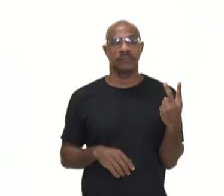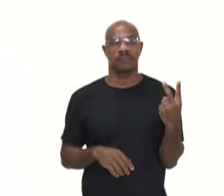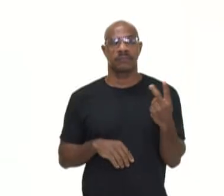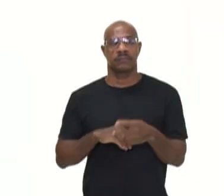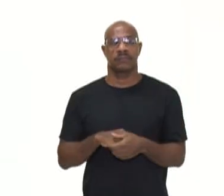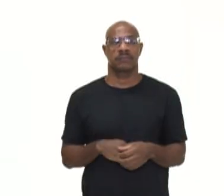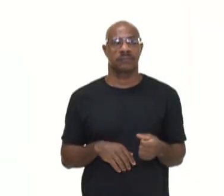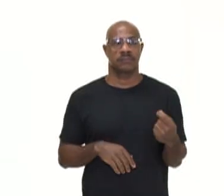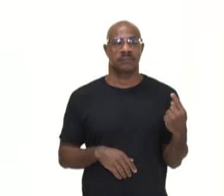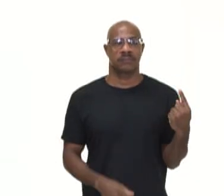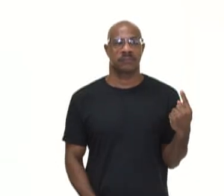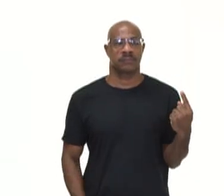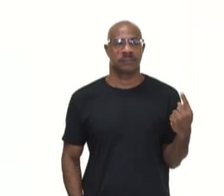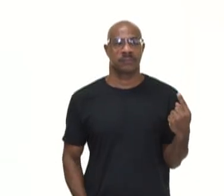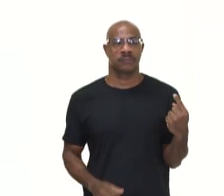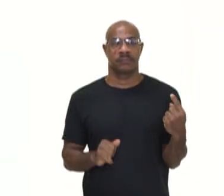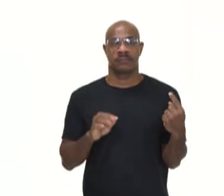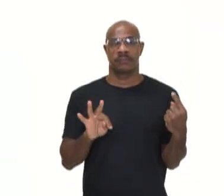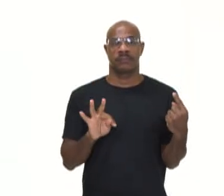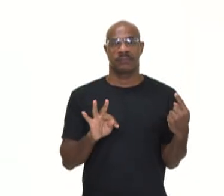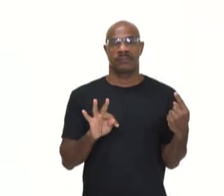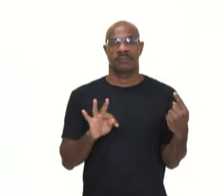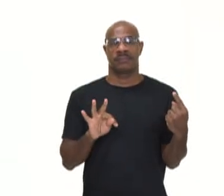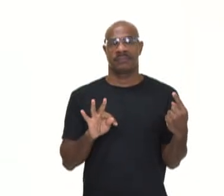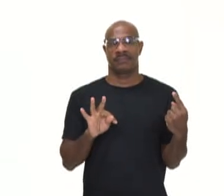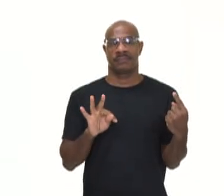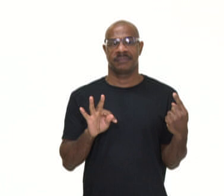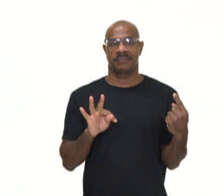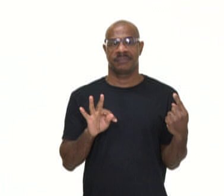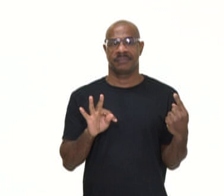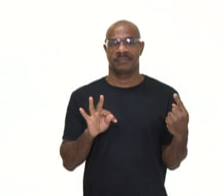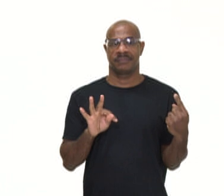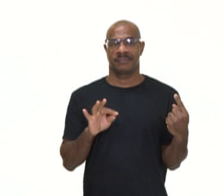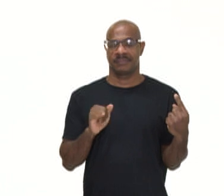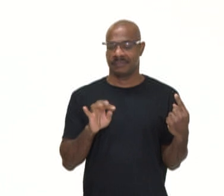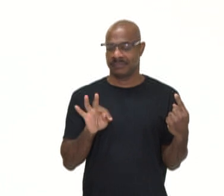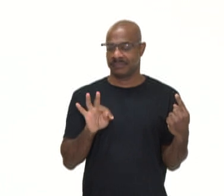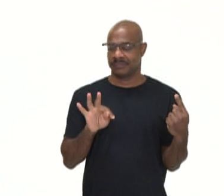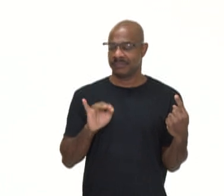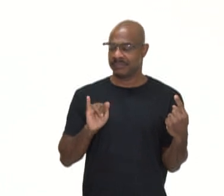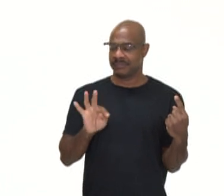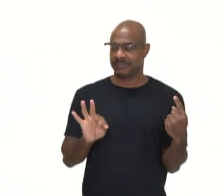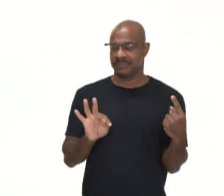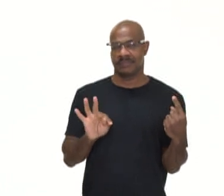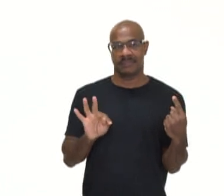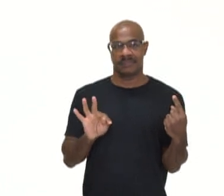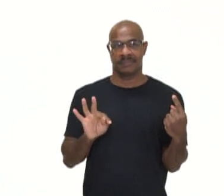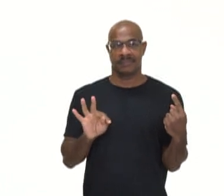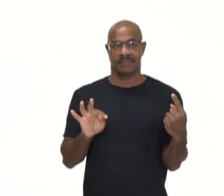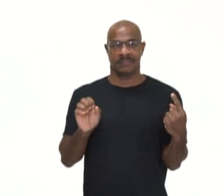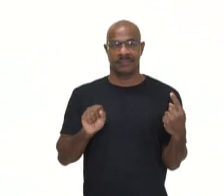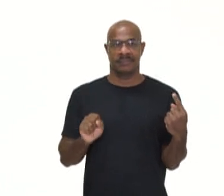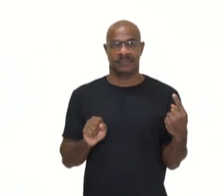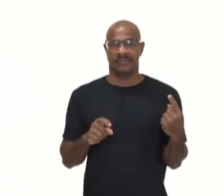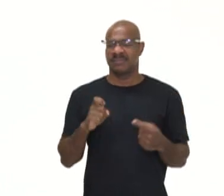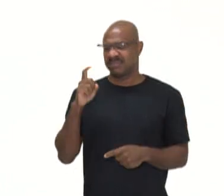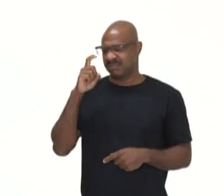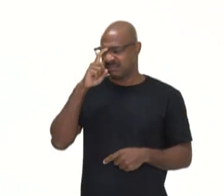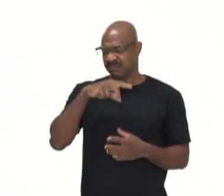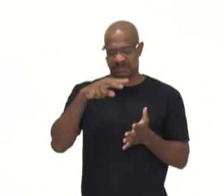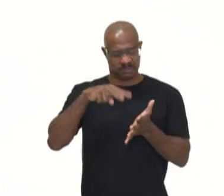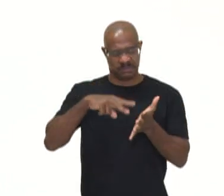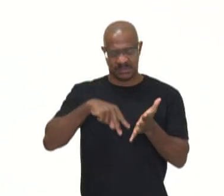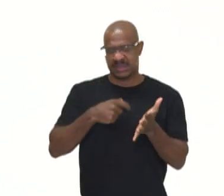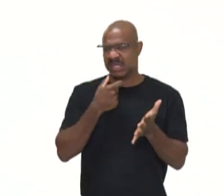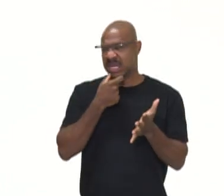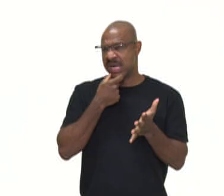It's difficult to read books in English, isn't it? É difícil ler livros em inglês, não é? Então aqui é a